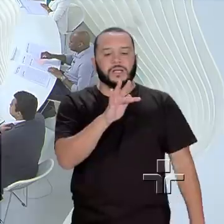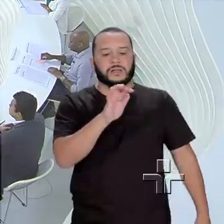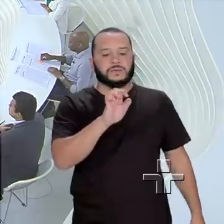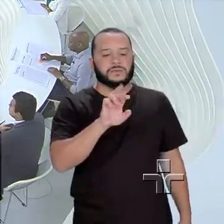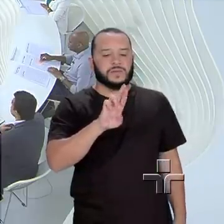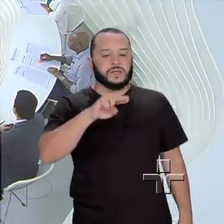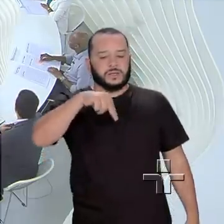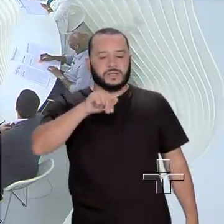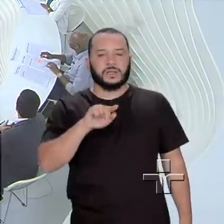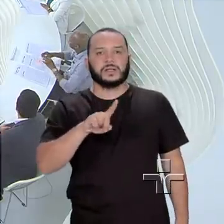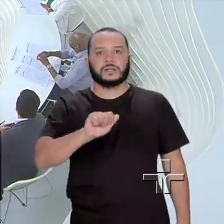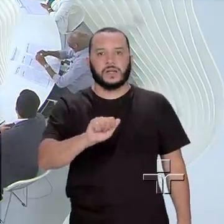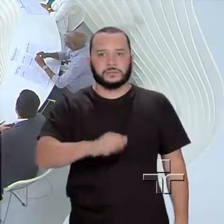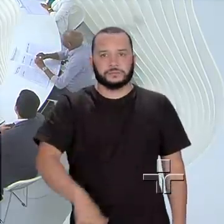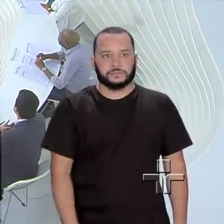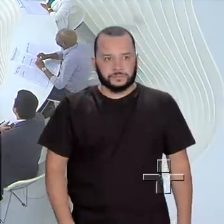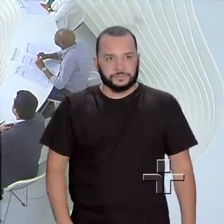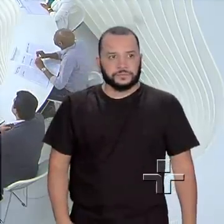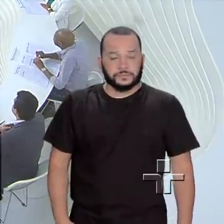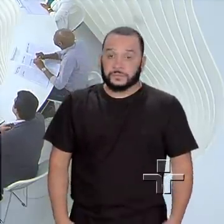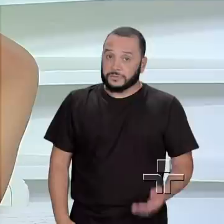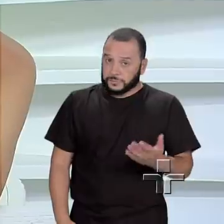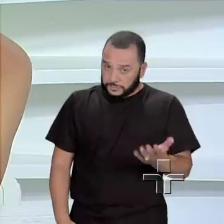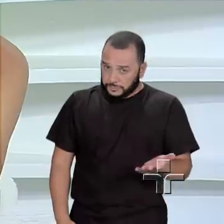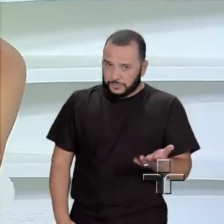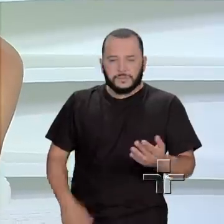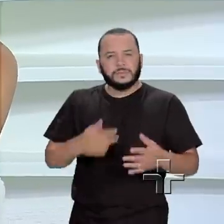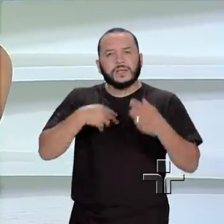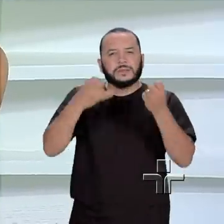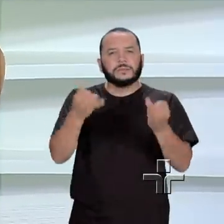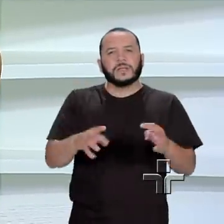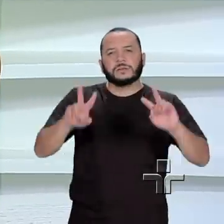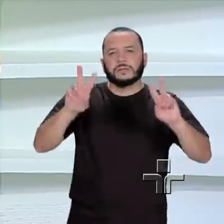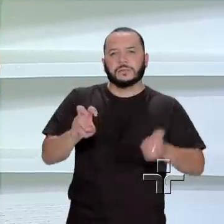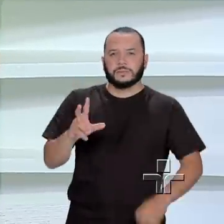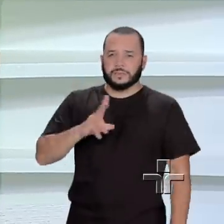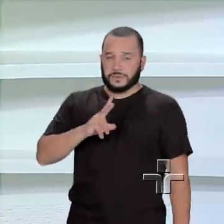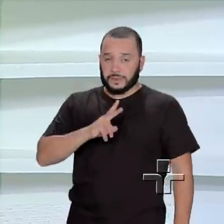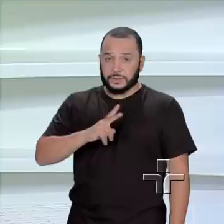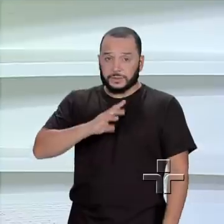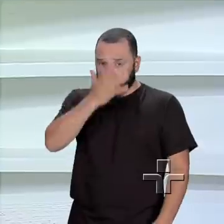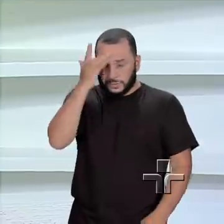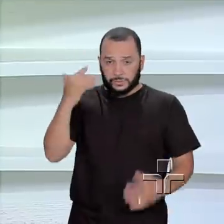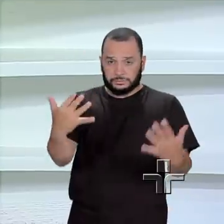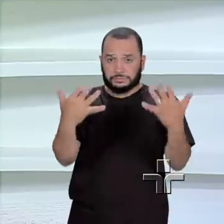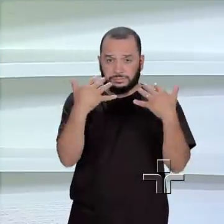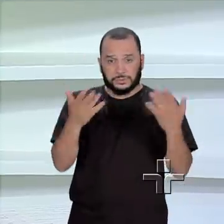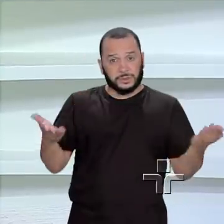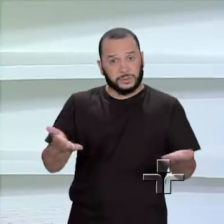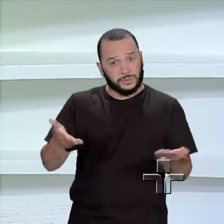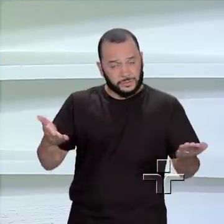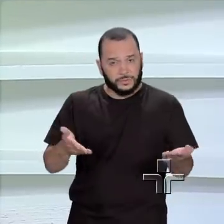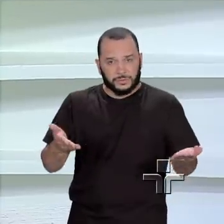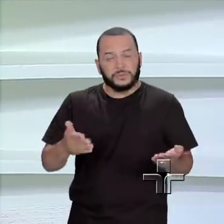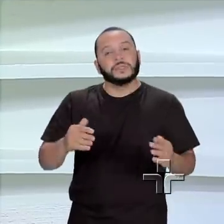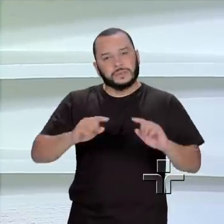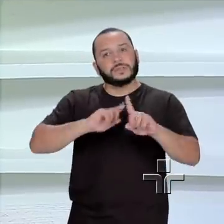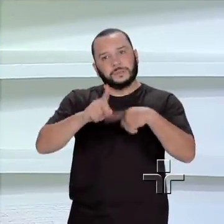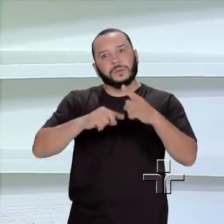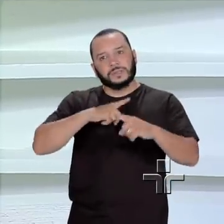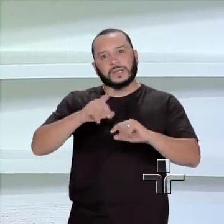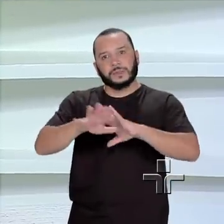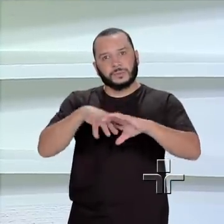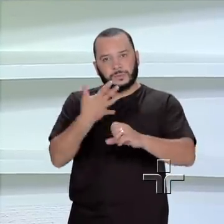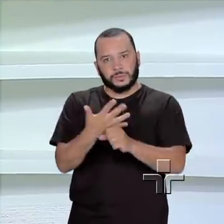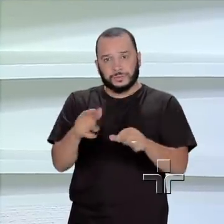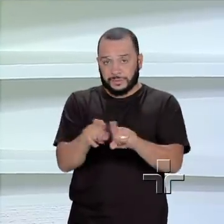pergunta. Silvio, a gente fala muito sobre privacidade e tem muita gente assistindo a gente aqui hoje e depois o conteúdo vai para o YouTube também. Então eu